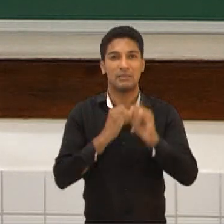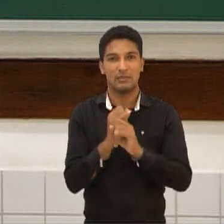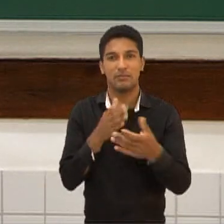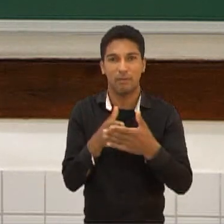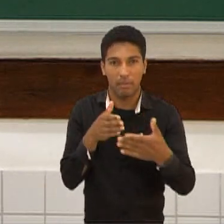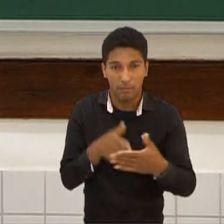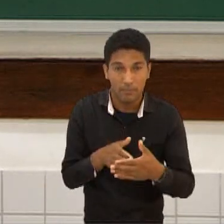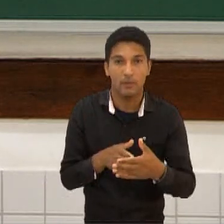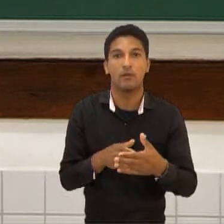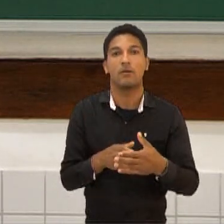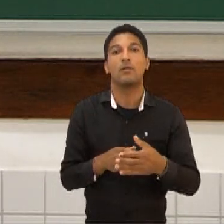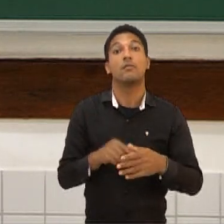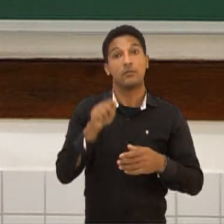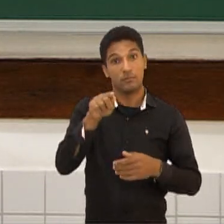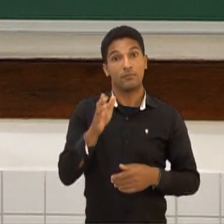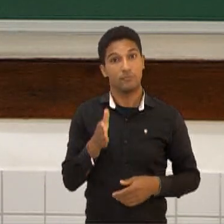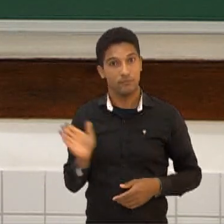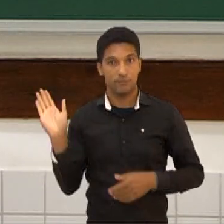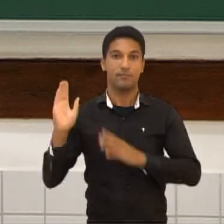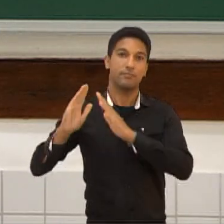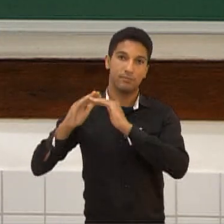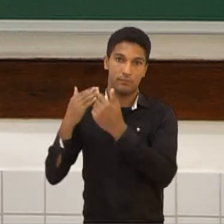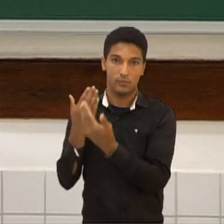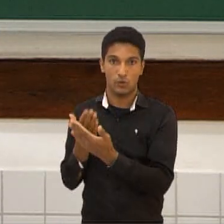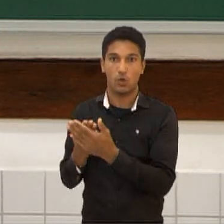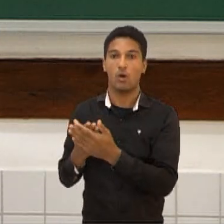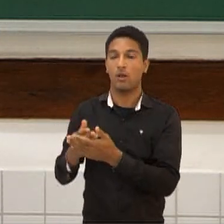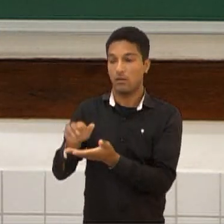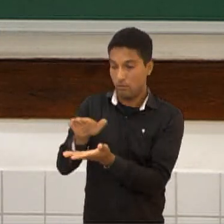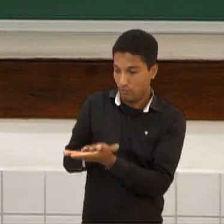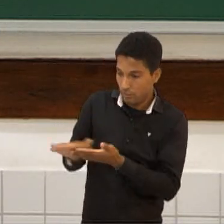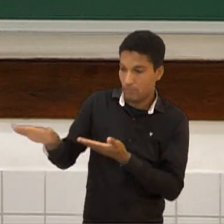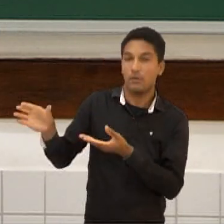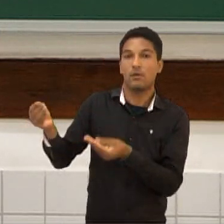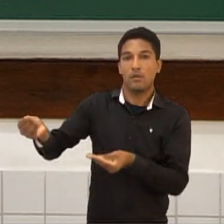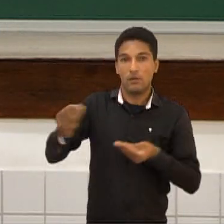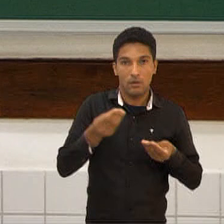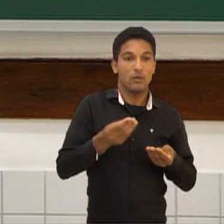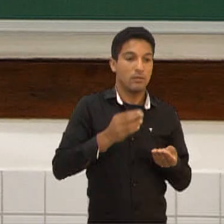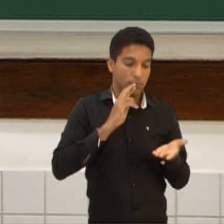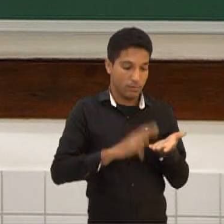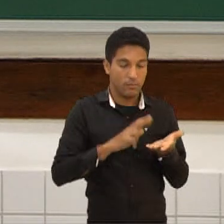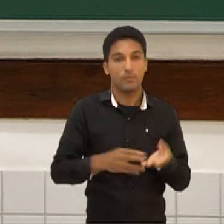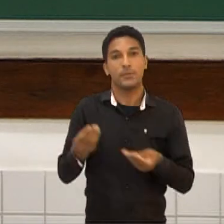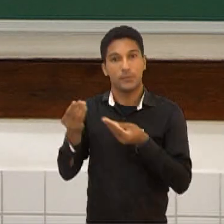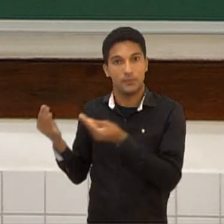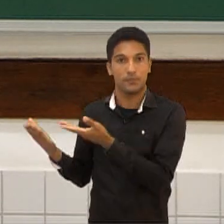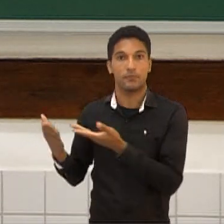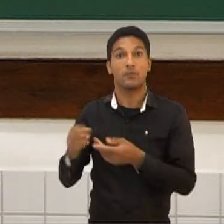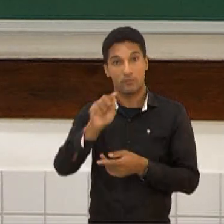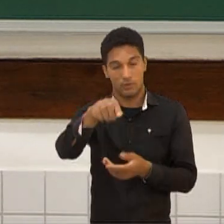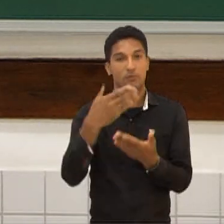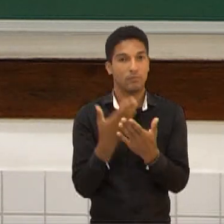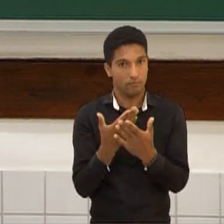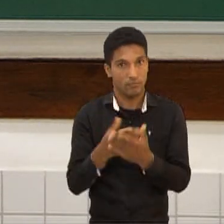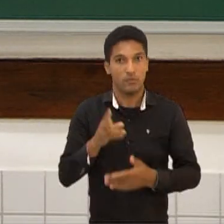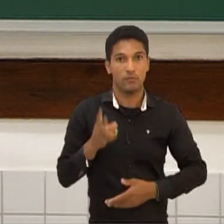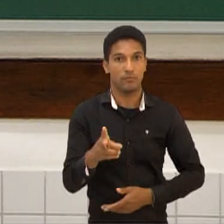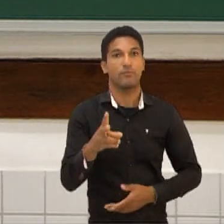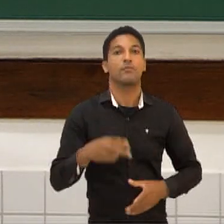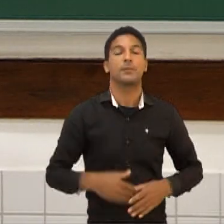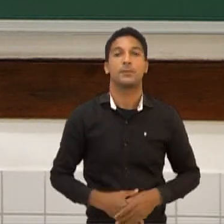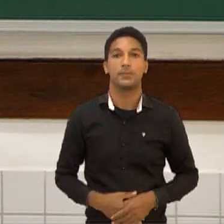salas virtuais, continue visitando sua escola, retirando o material, estudando aí da forma possível para